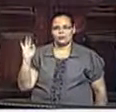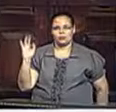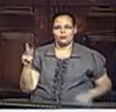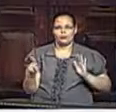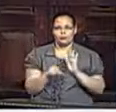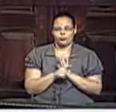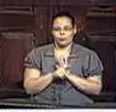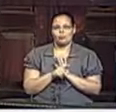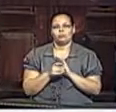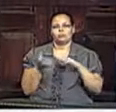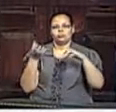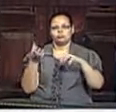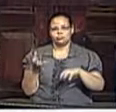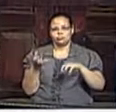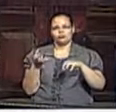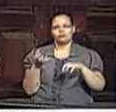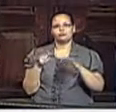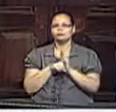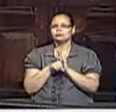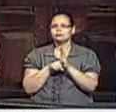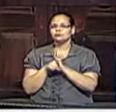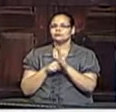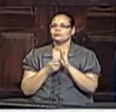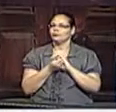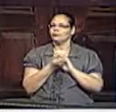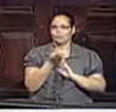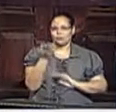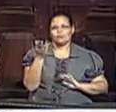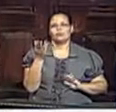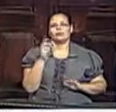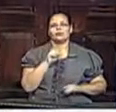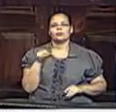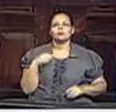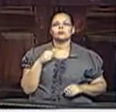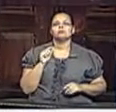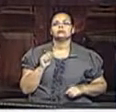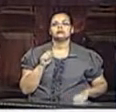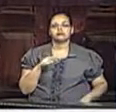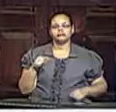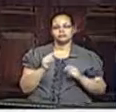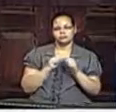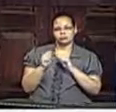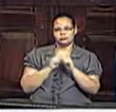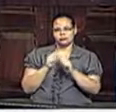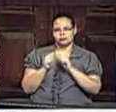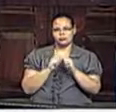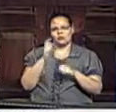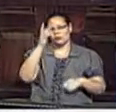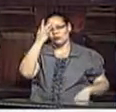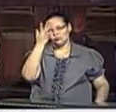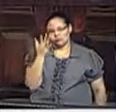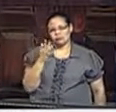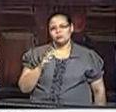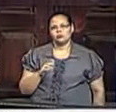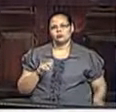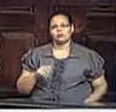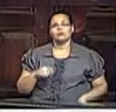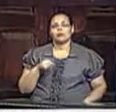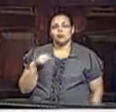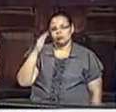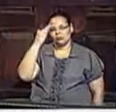próprio Congresso Nacional estão analisando uma série de medidas para destravar a nossa economia, para facilitar a quem